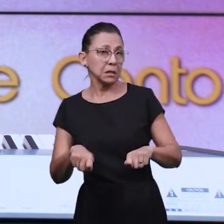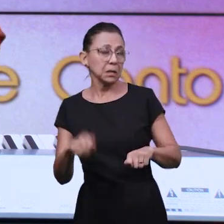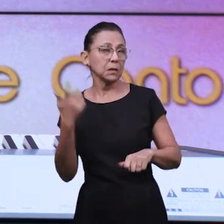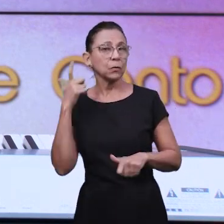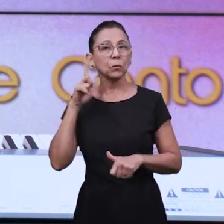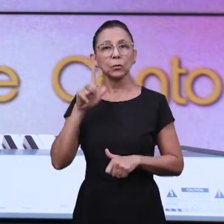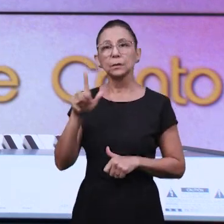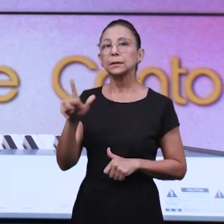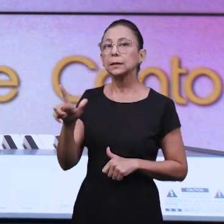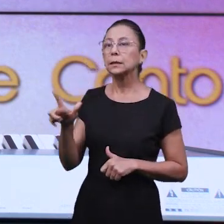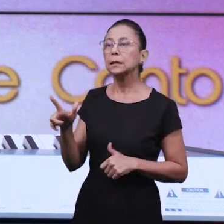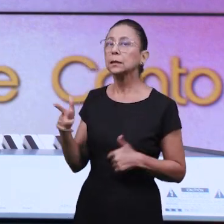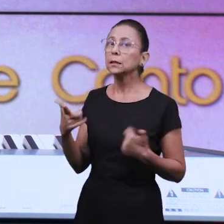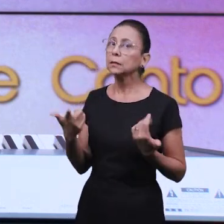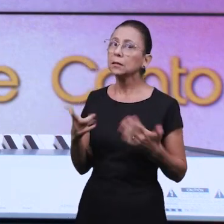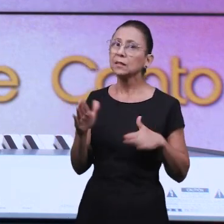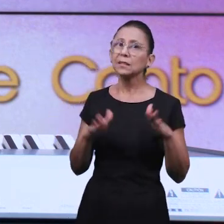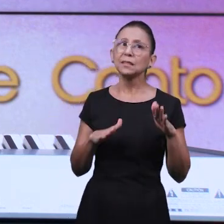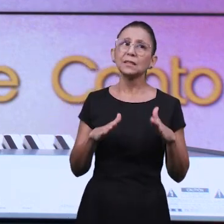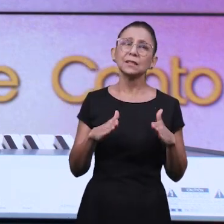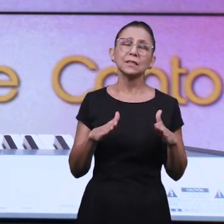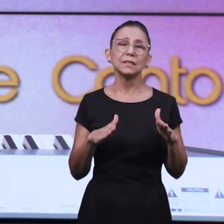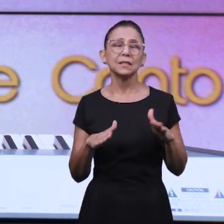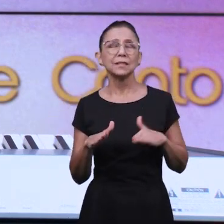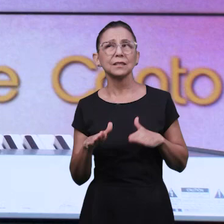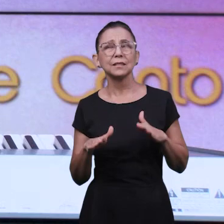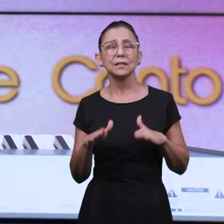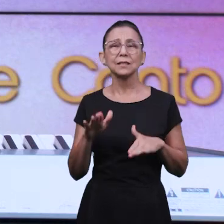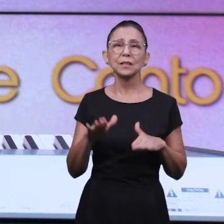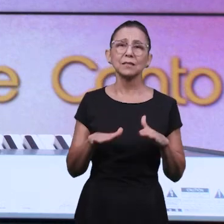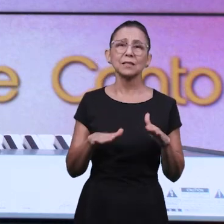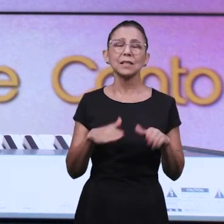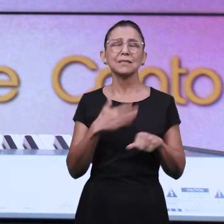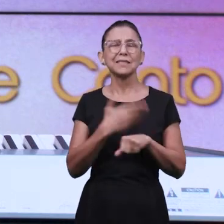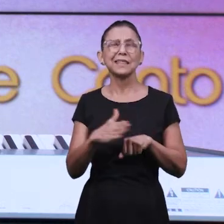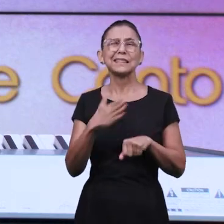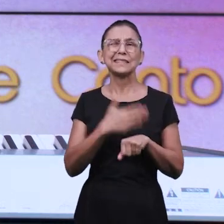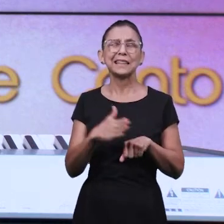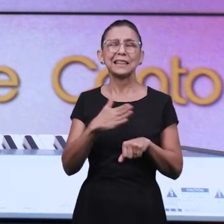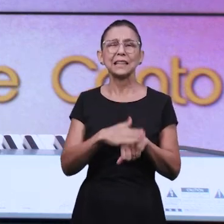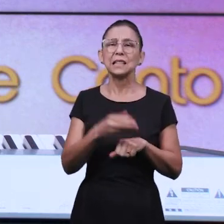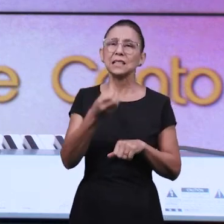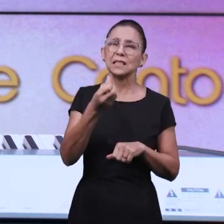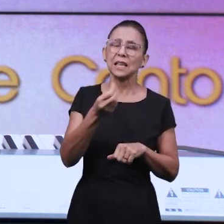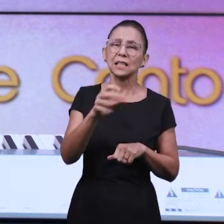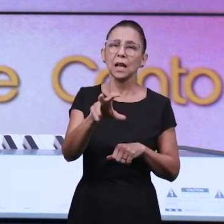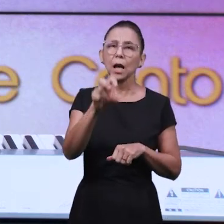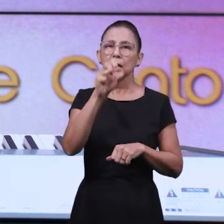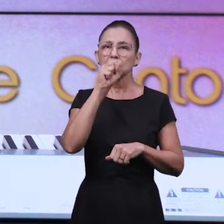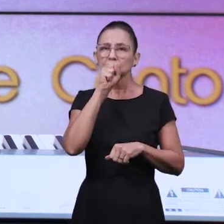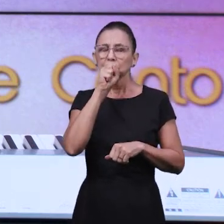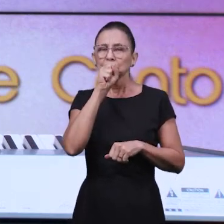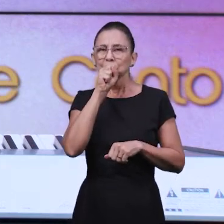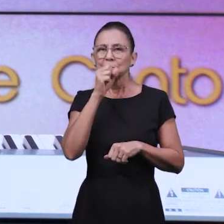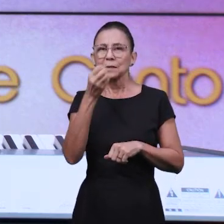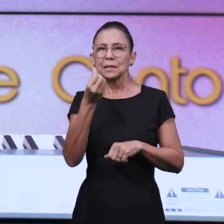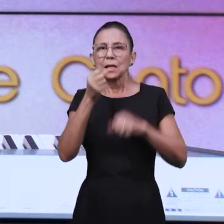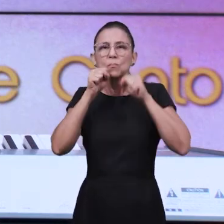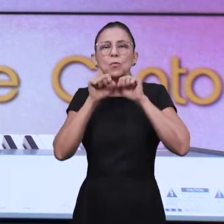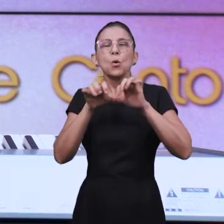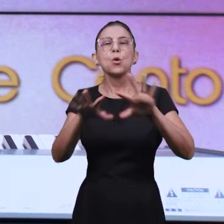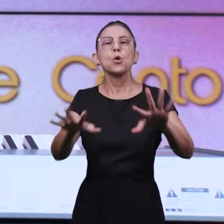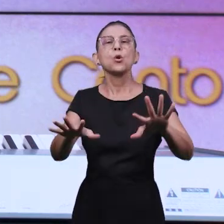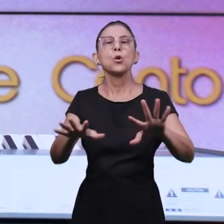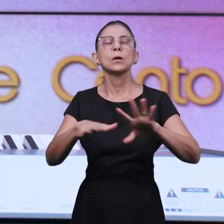os irmãos conseguirem, talvez não no primeiro momento, mas com o tempo de treino, 6 inspirações, 6